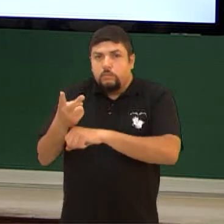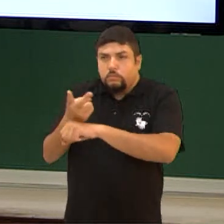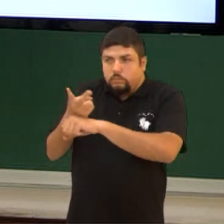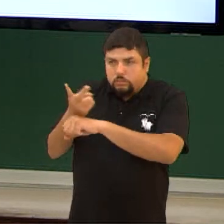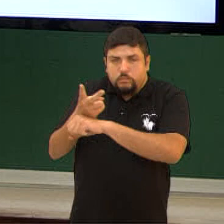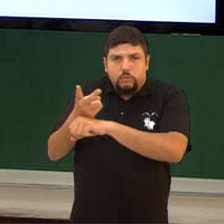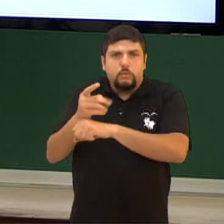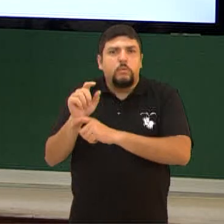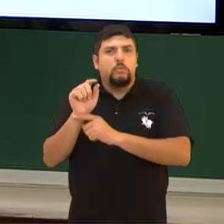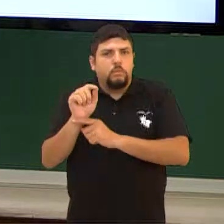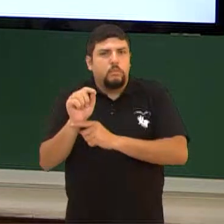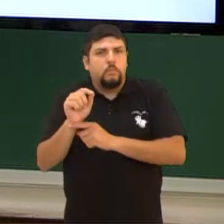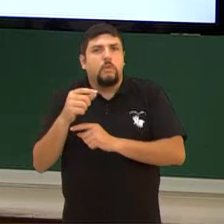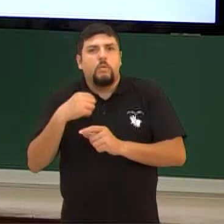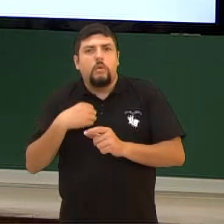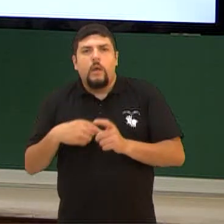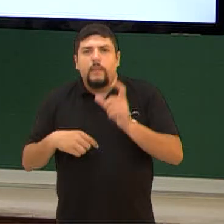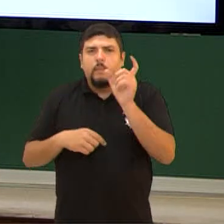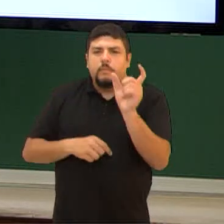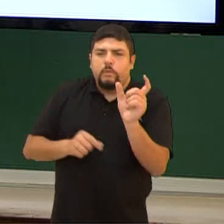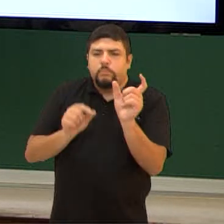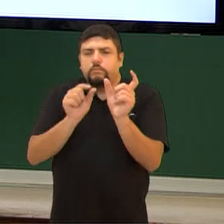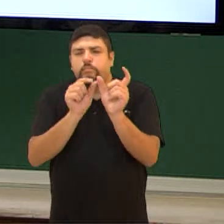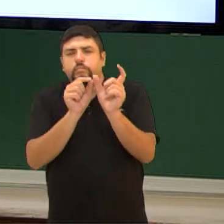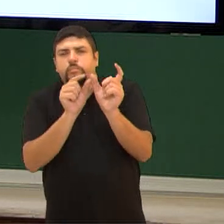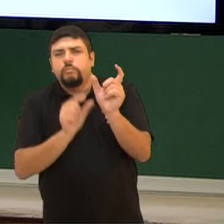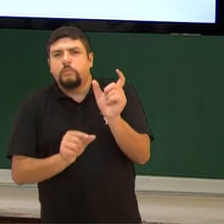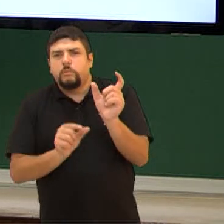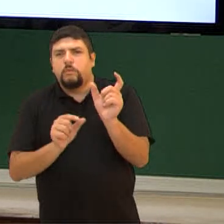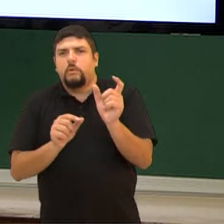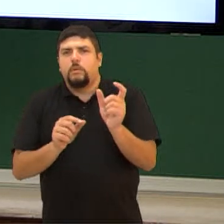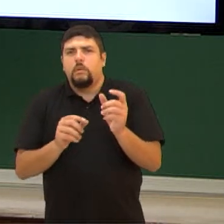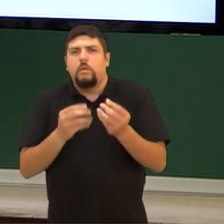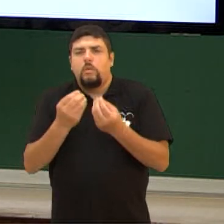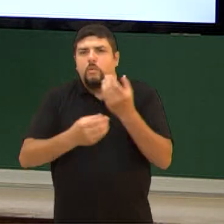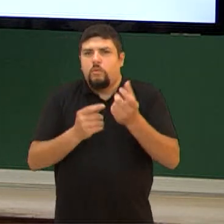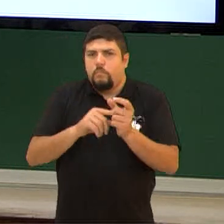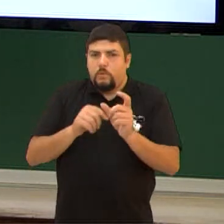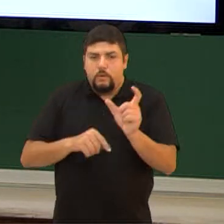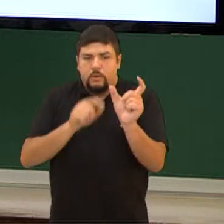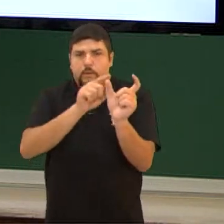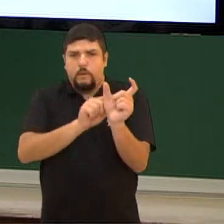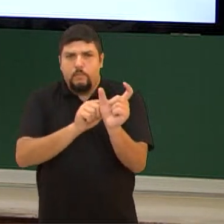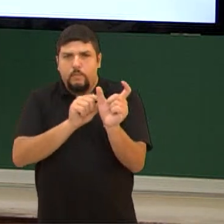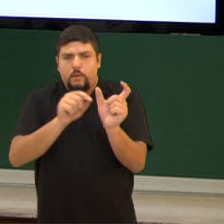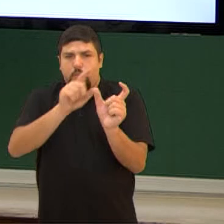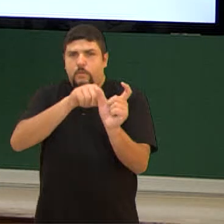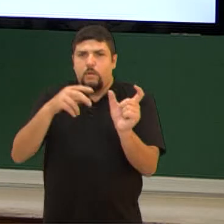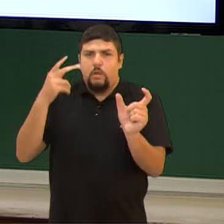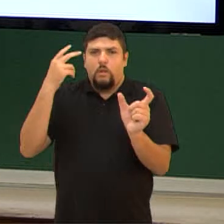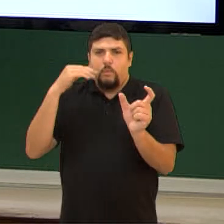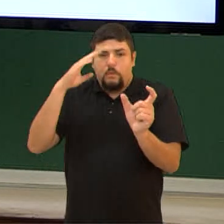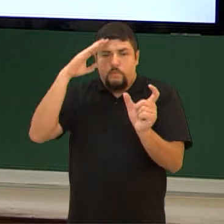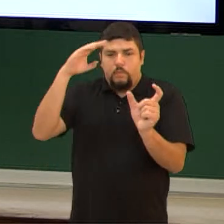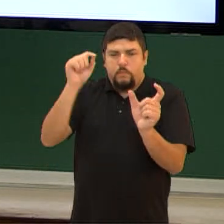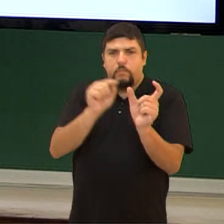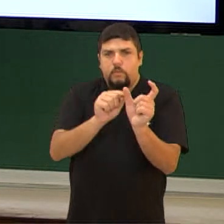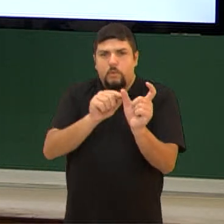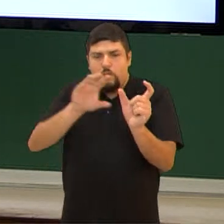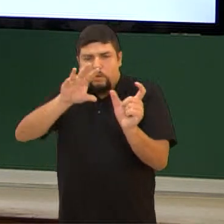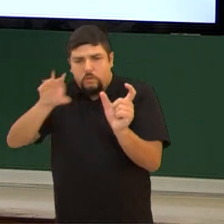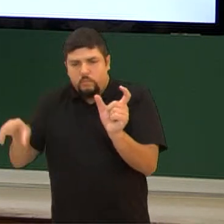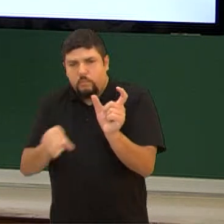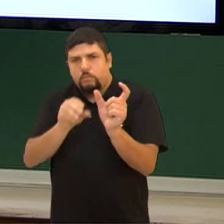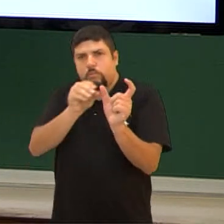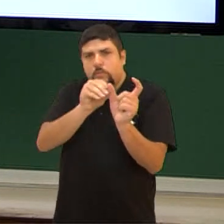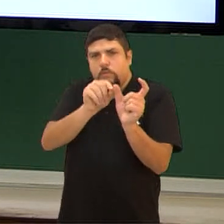estão com um sufixo. Elas são formadas através de um sufixo. Ou seja, você tem a palavra, o radical, e você acrescenta